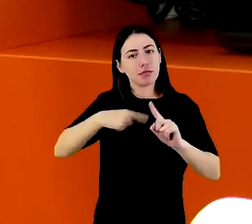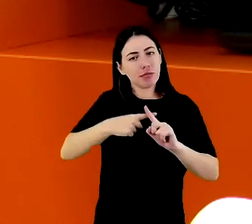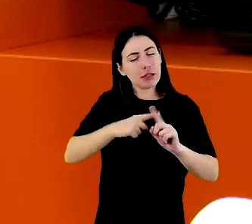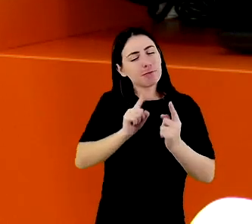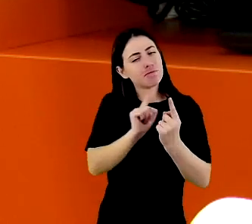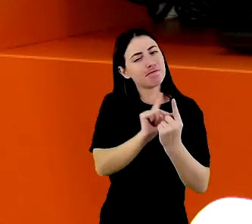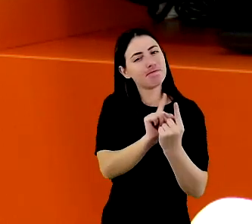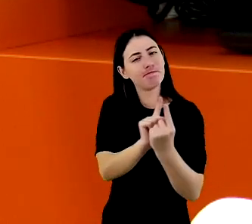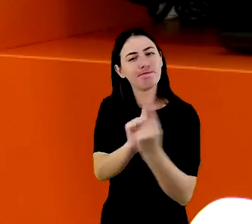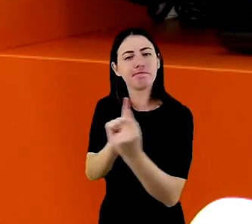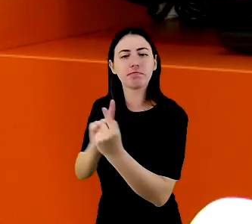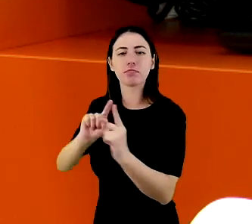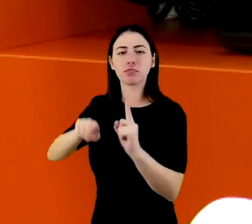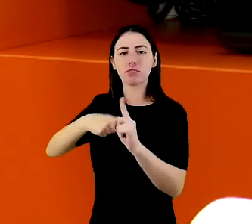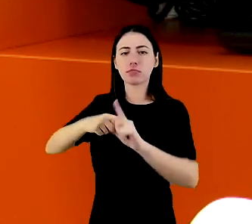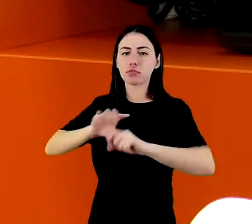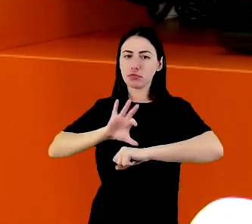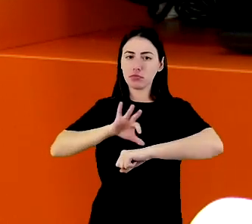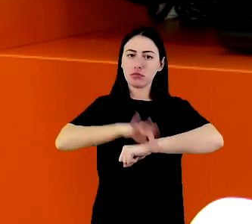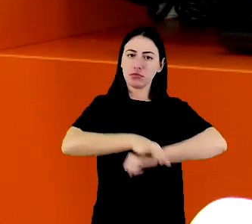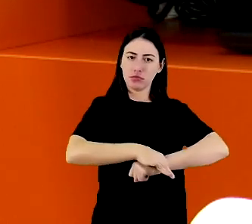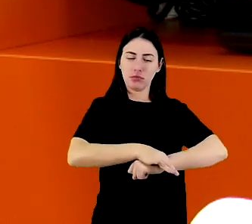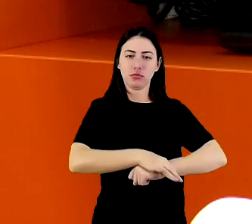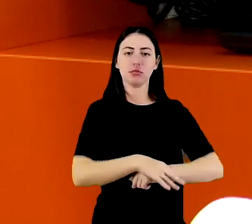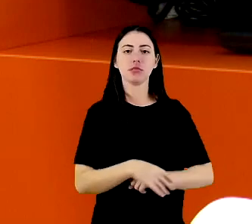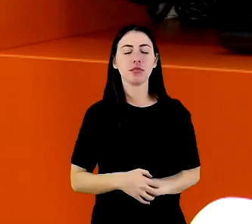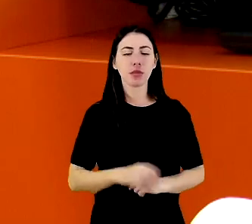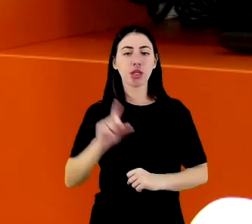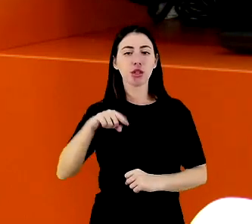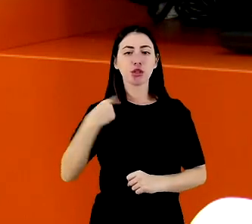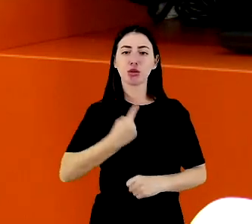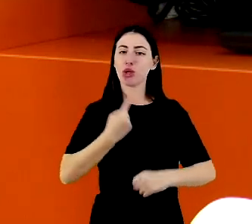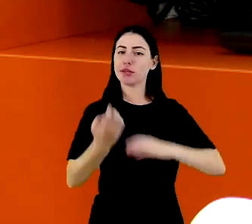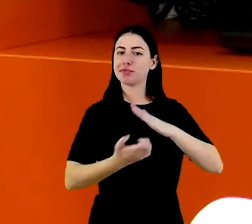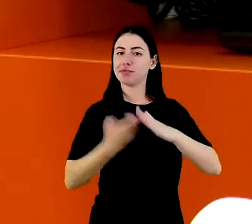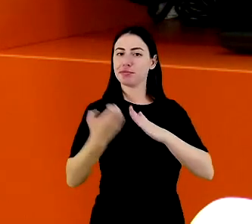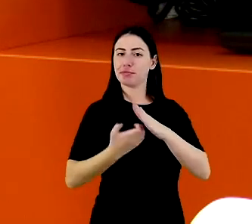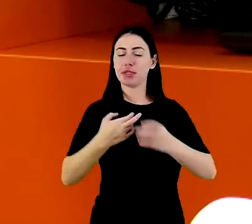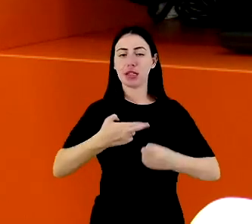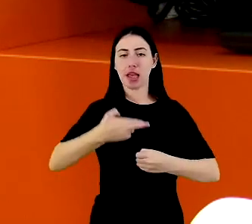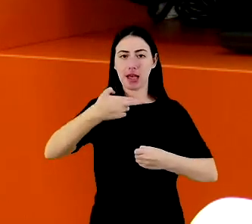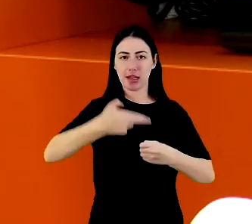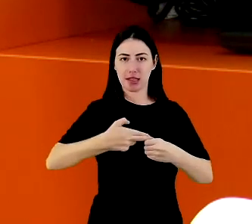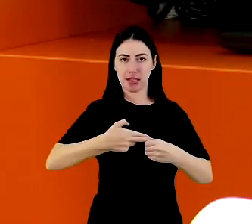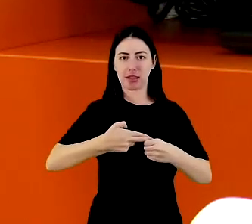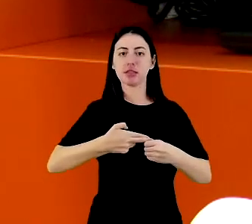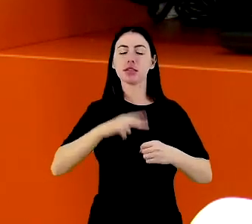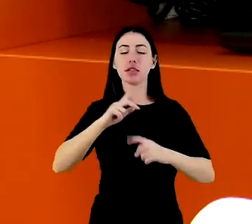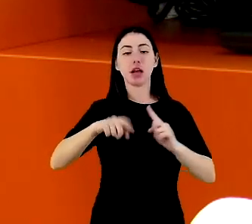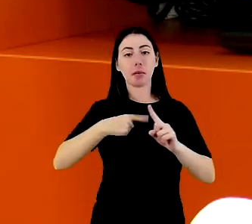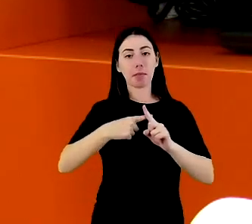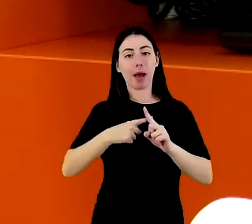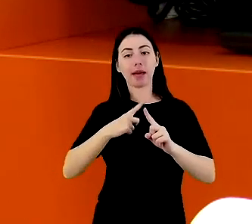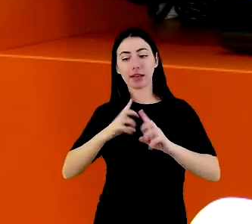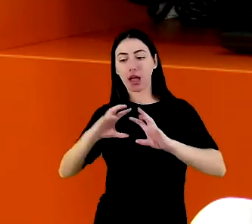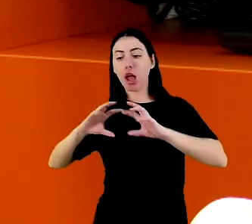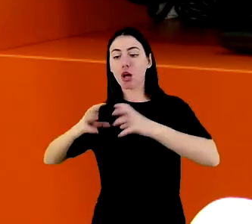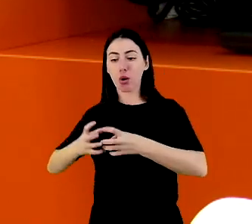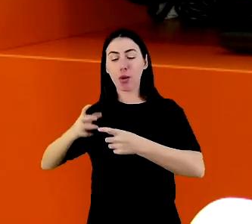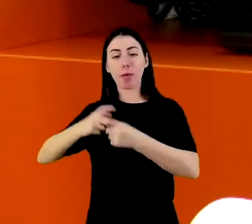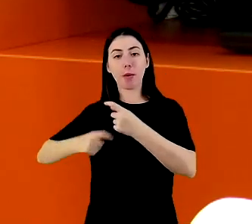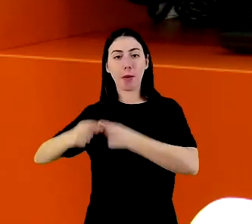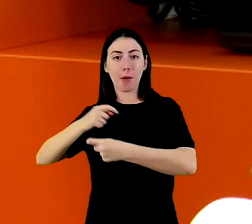gente tem, a gente, enquanto Raizen, representado pelo nosso comercial ali, para com o nosso Foca.